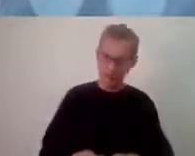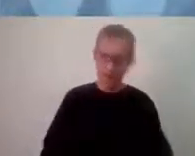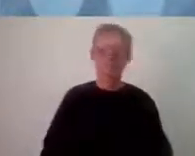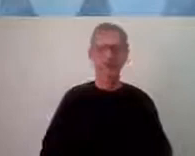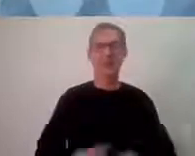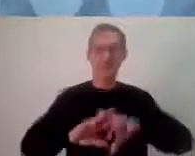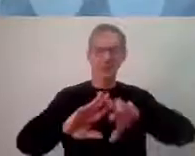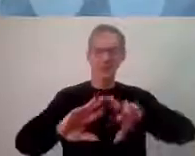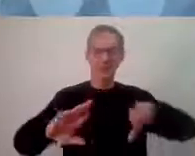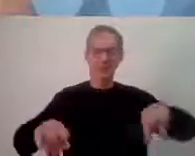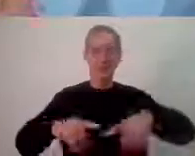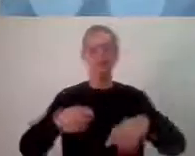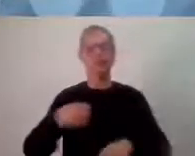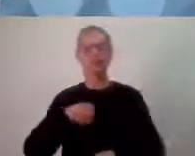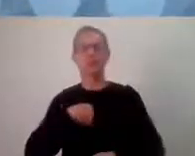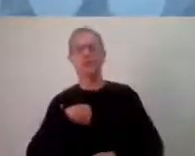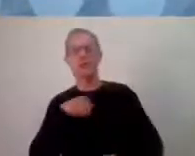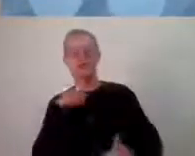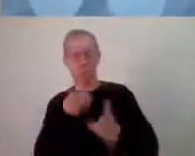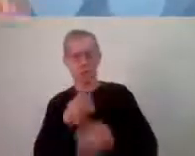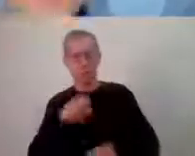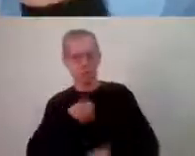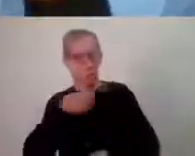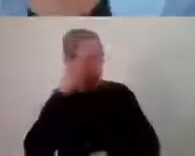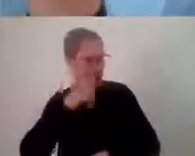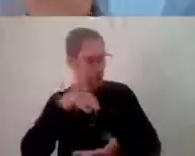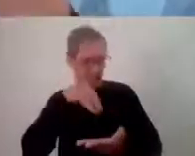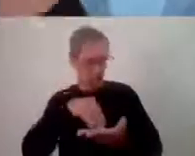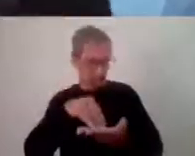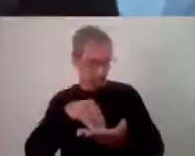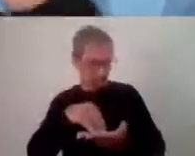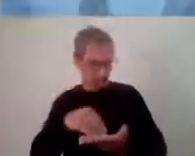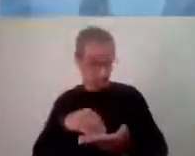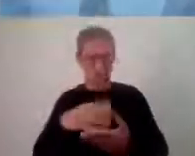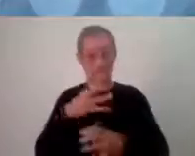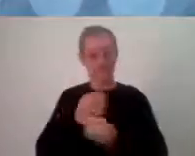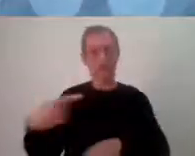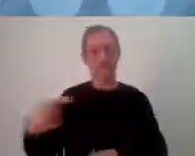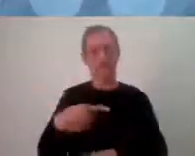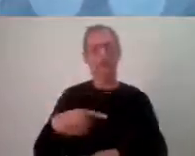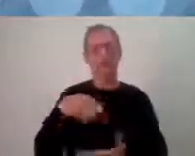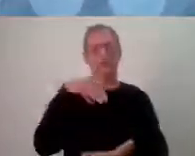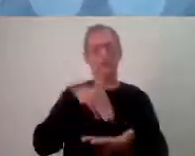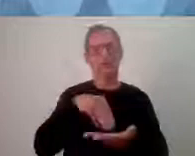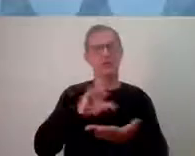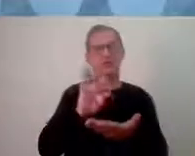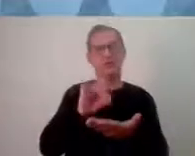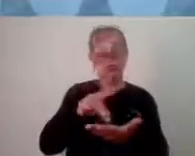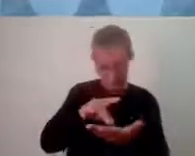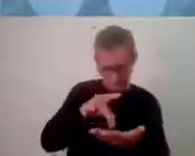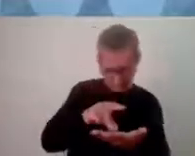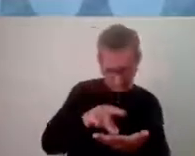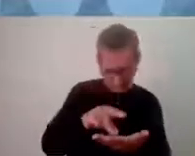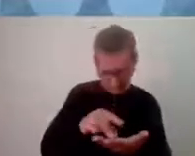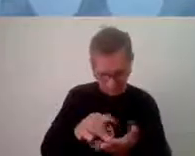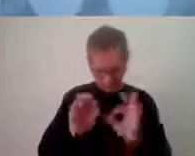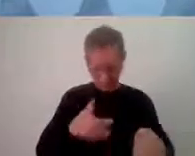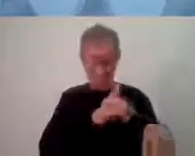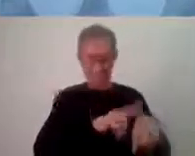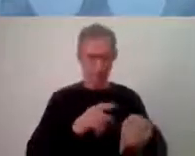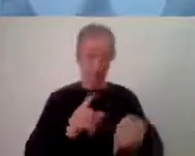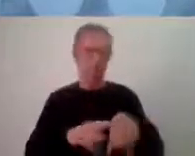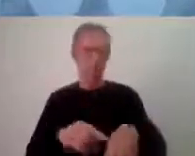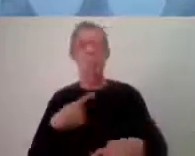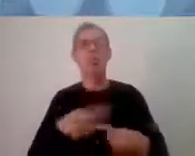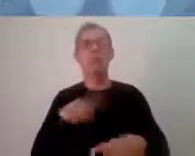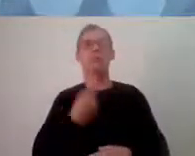saber justamente quanto que eu vou economizar do modelo estimado menos o modelo real, num período de tempo.